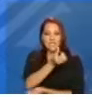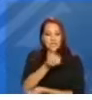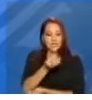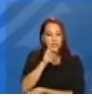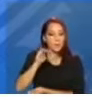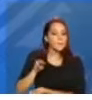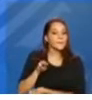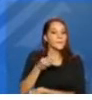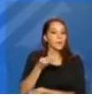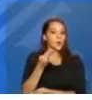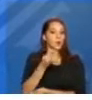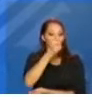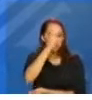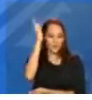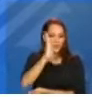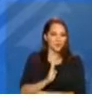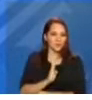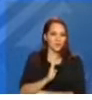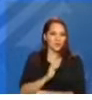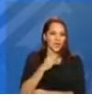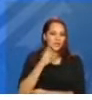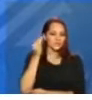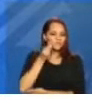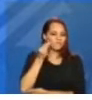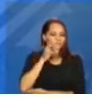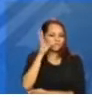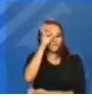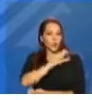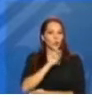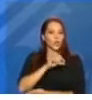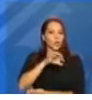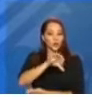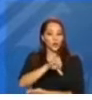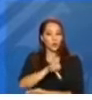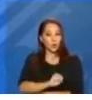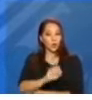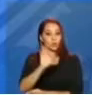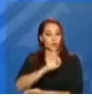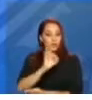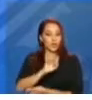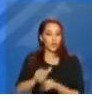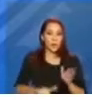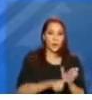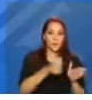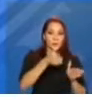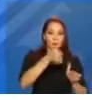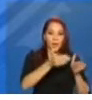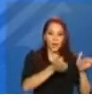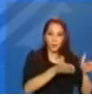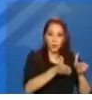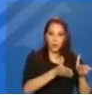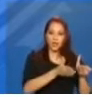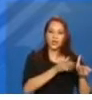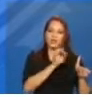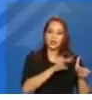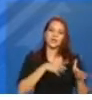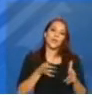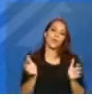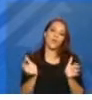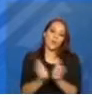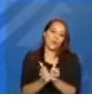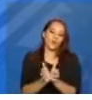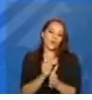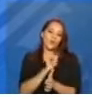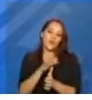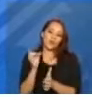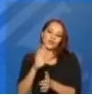de brasileiros, o que é a nossa experiência? 98% vem nessa primeira onda, mas nós temos um grupo que vai